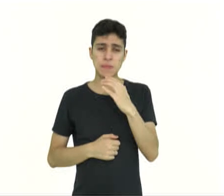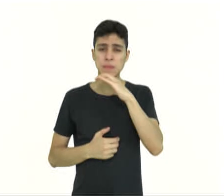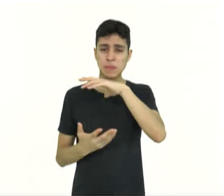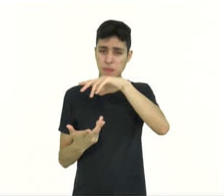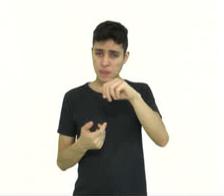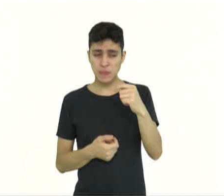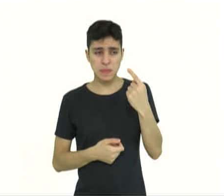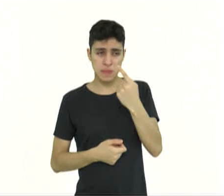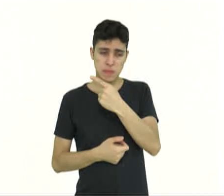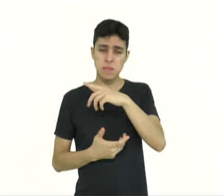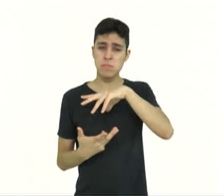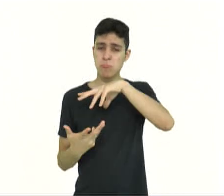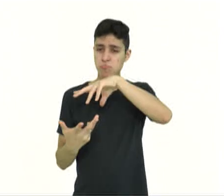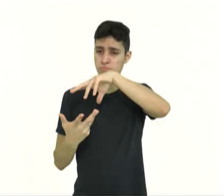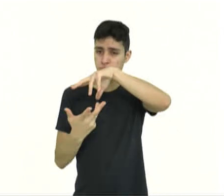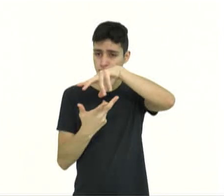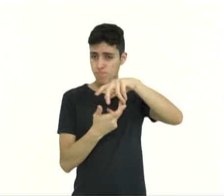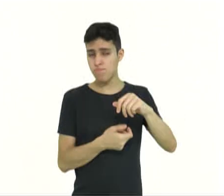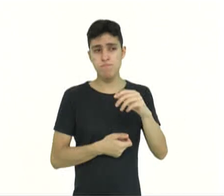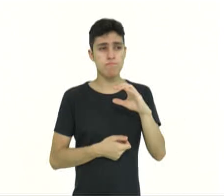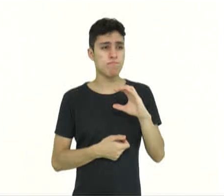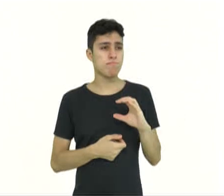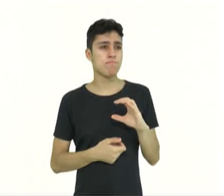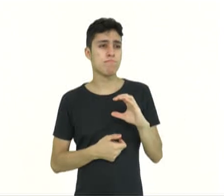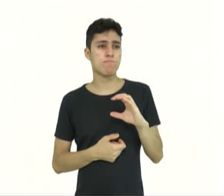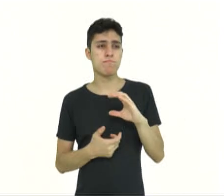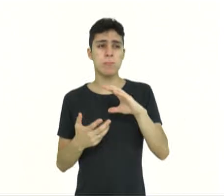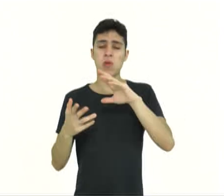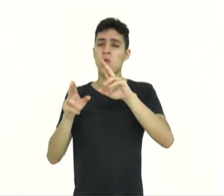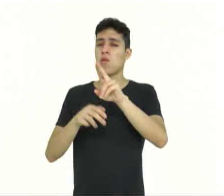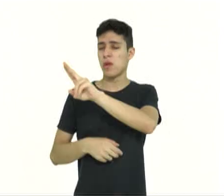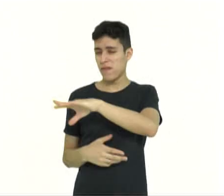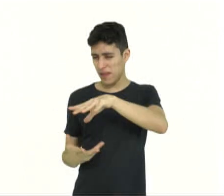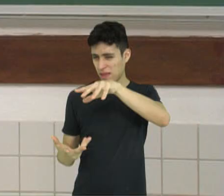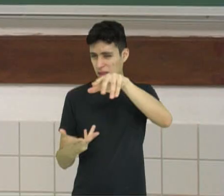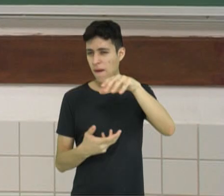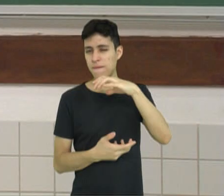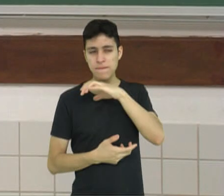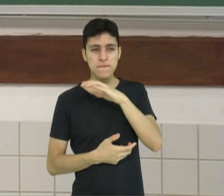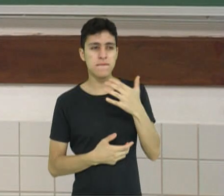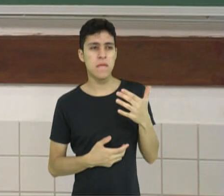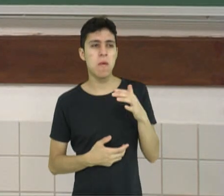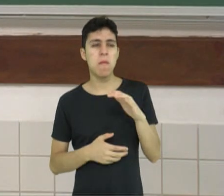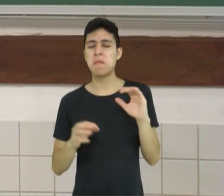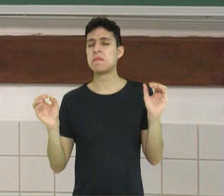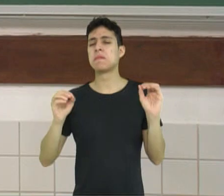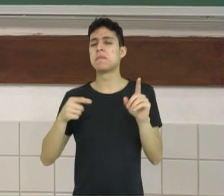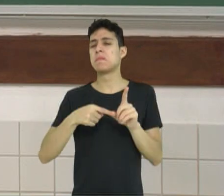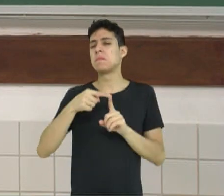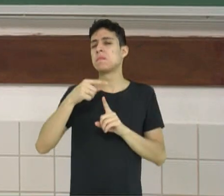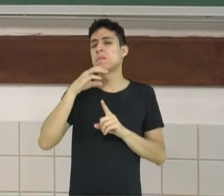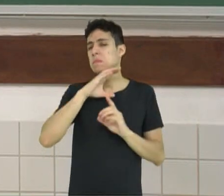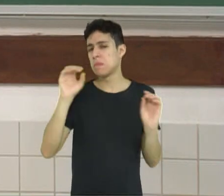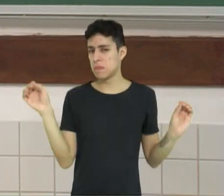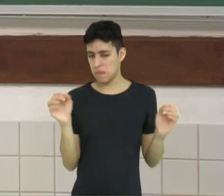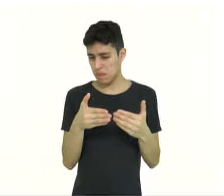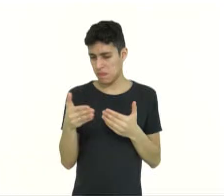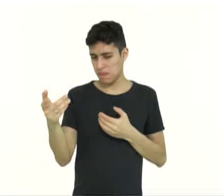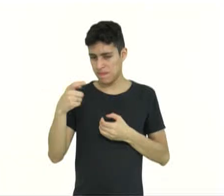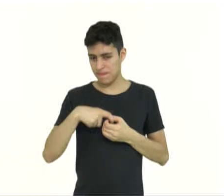global, letra C, aquecimento universal, ou letra D, as temperaturas não estão aumentando. A gente já volta